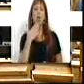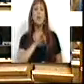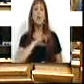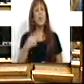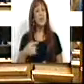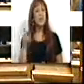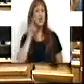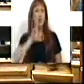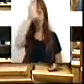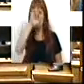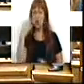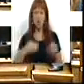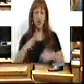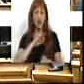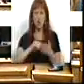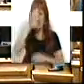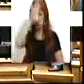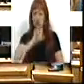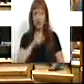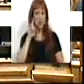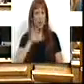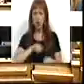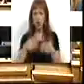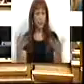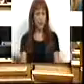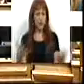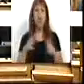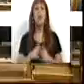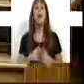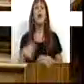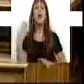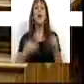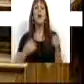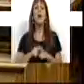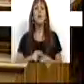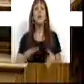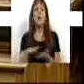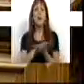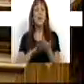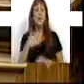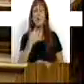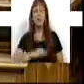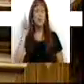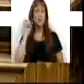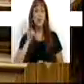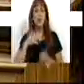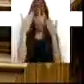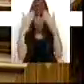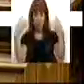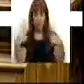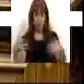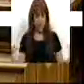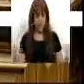Obrigado, Sr. Presidente, Sra. Ministra da Justiça, Sr. Secretário de Estado, Sras. e Srs. Deputados. A justiça é um pilar absolutamente fundamental da nossa